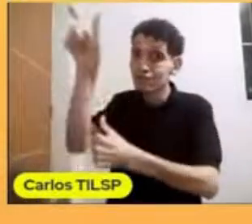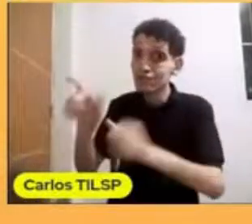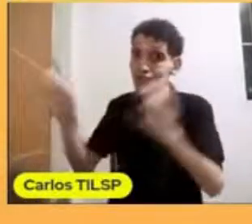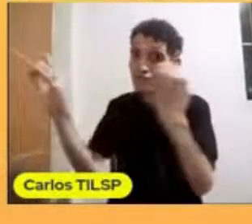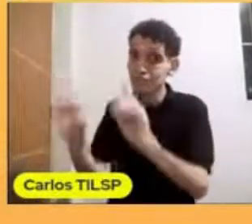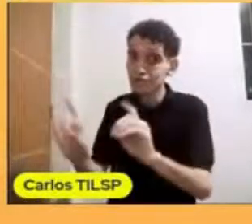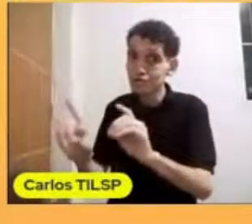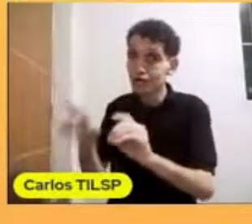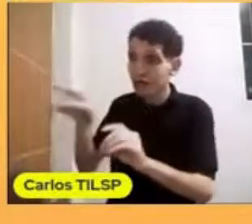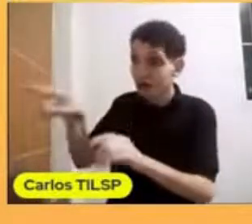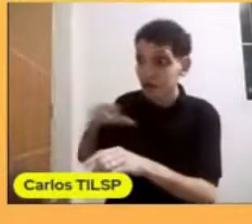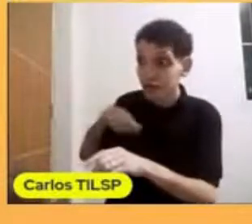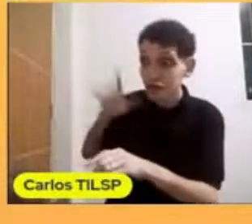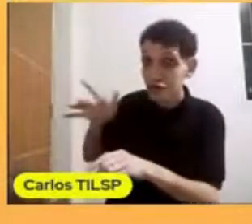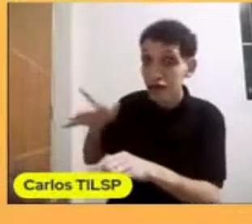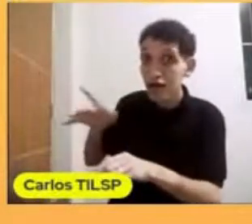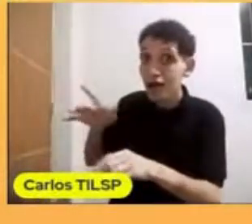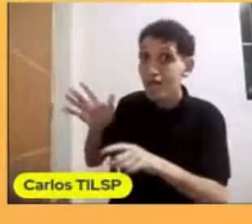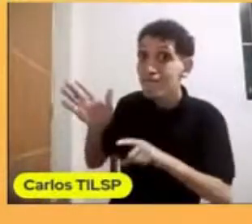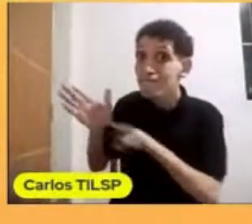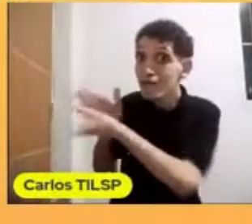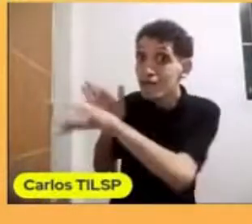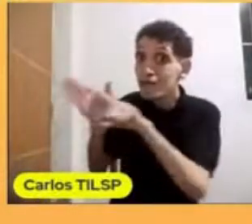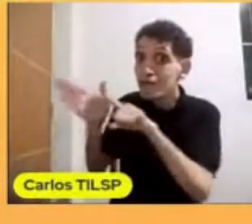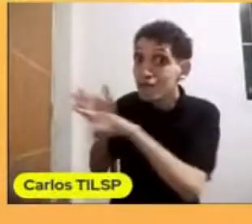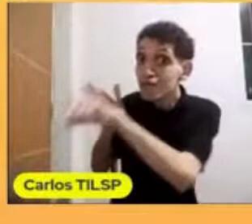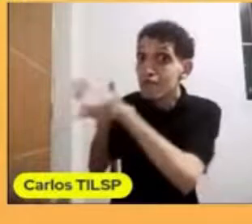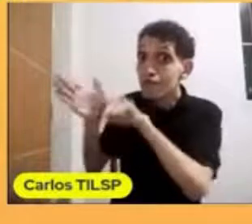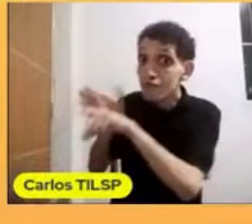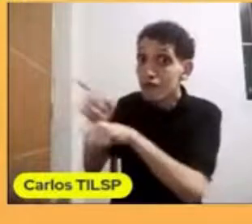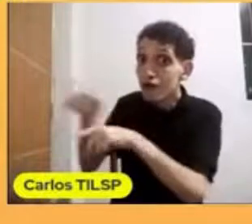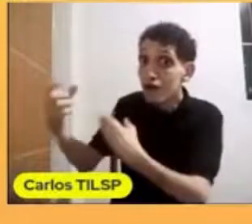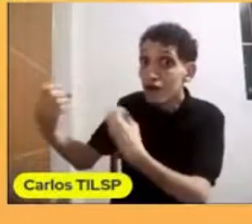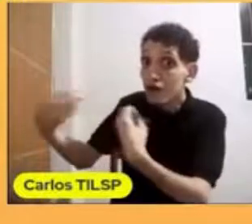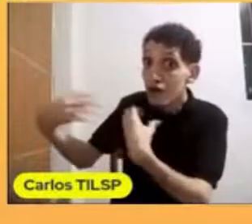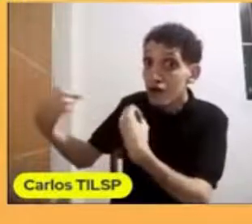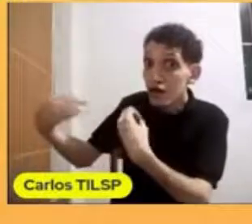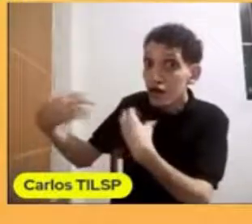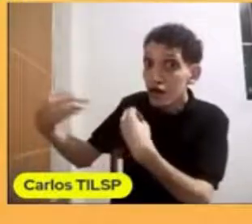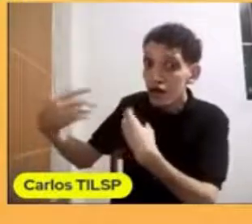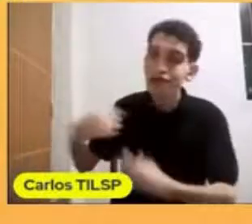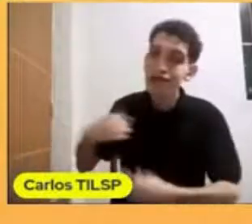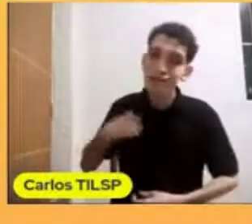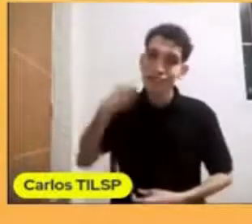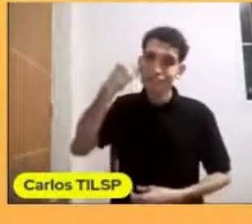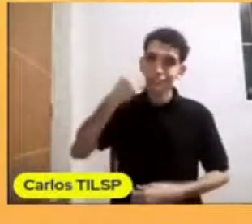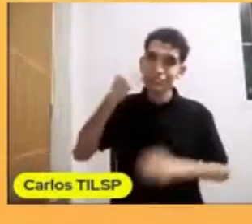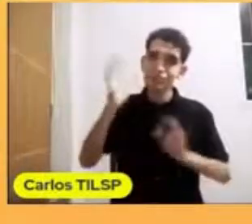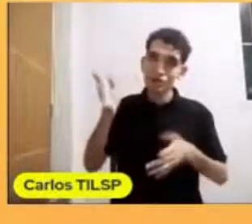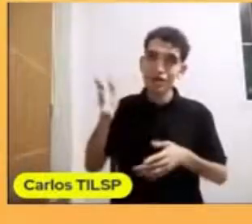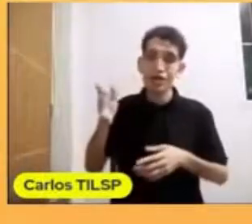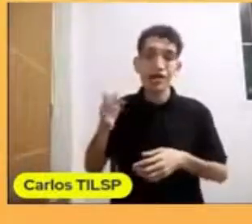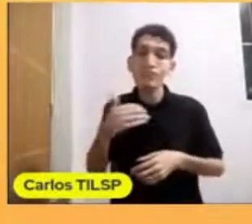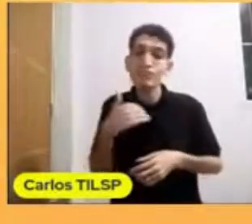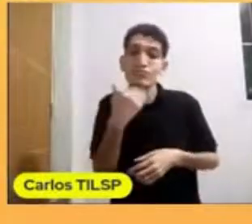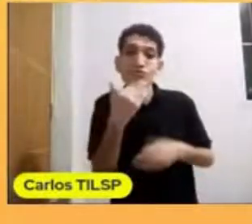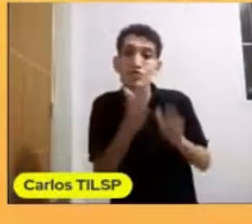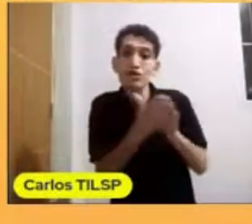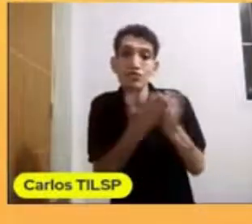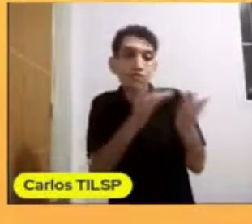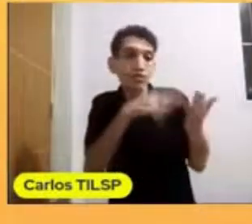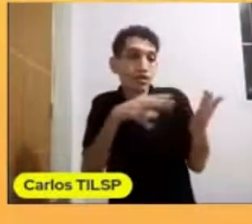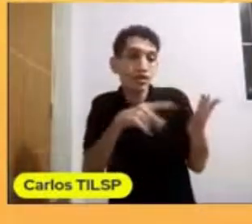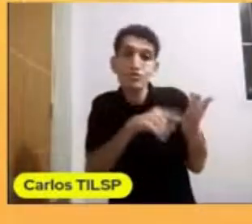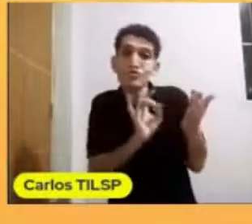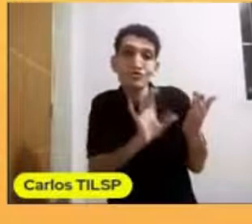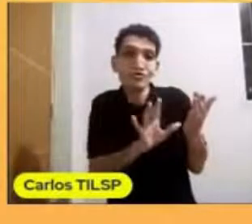elas. Tá? Então, assim, às vezes que eu tive contato, onde eu mais aprendi foi quando você tem lá